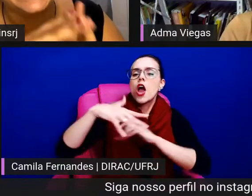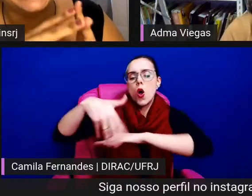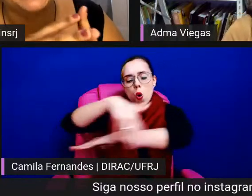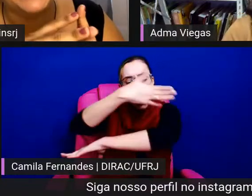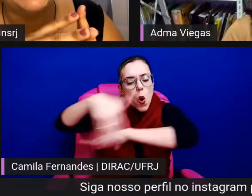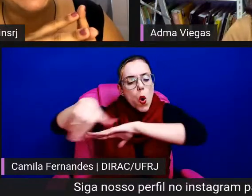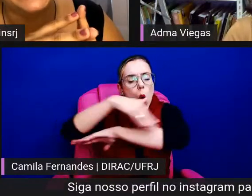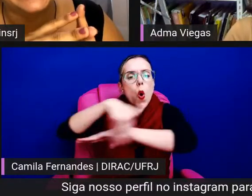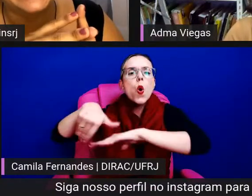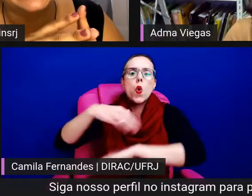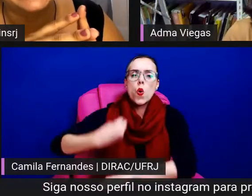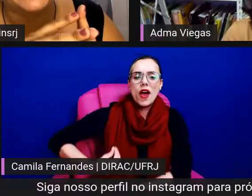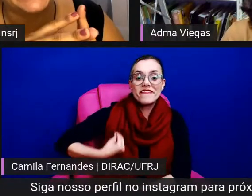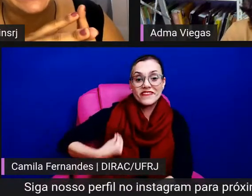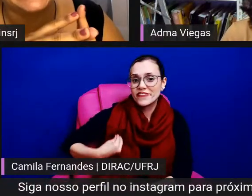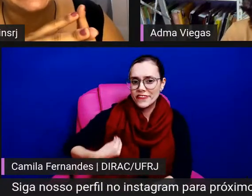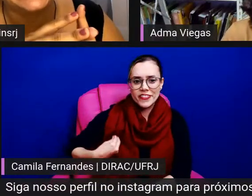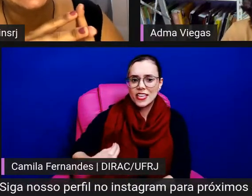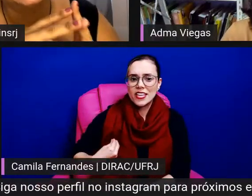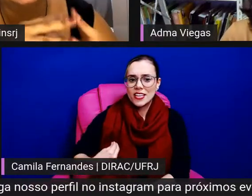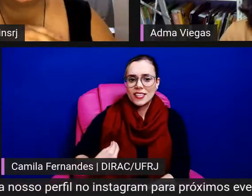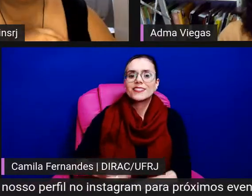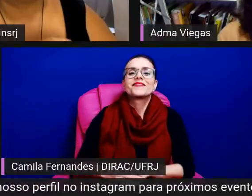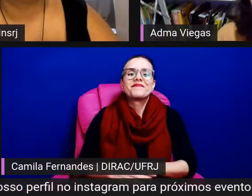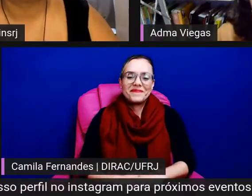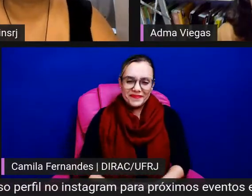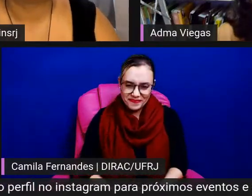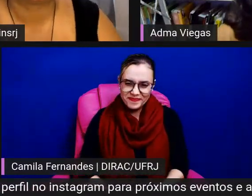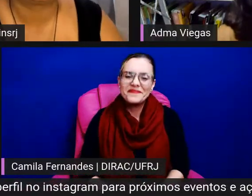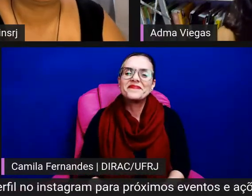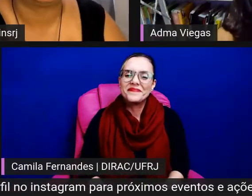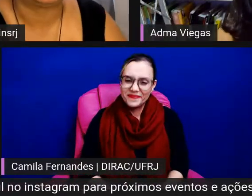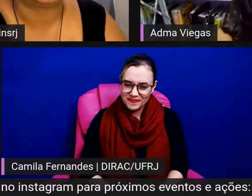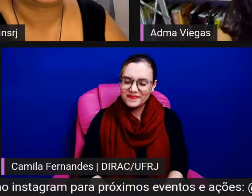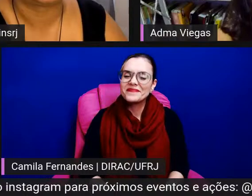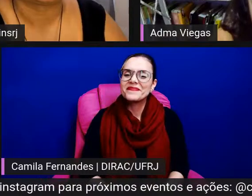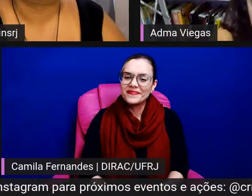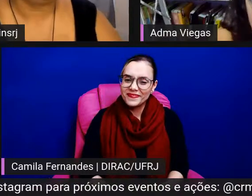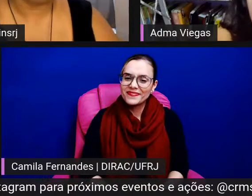vida. Chega de sobreviver, gente. Obrigada.